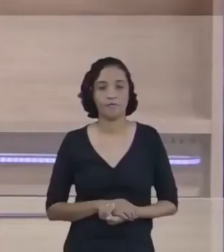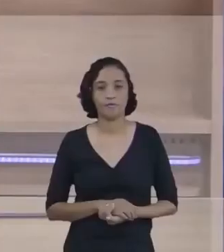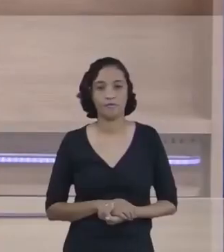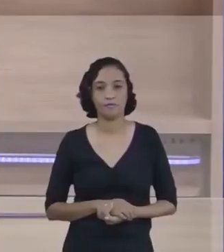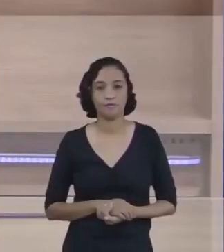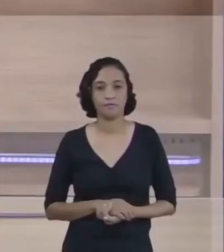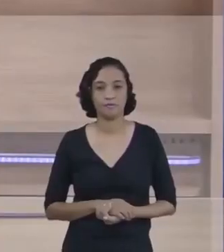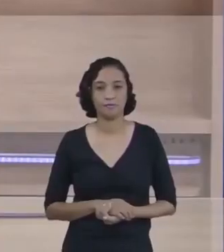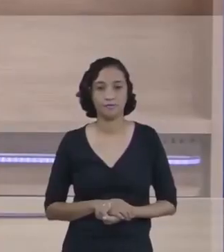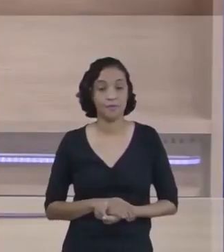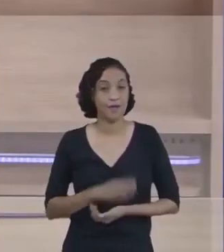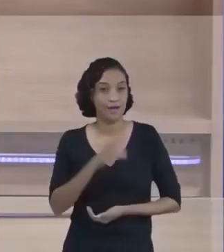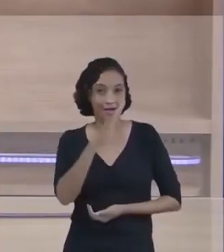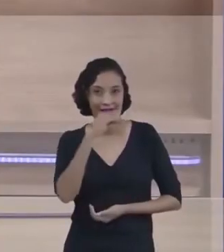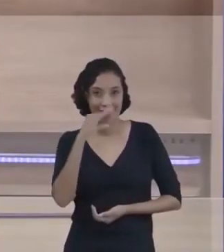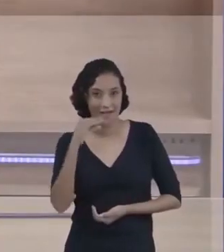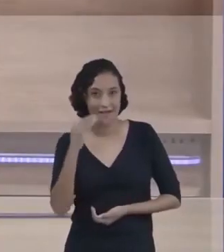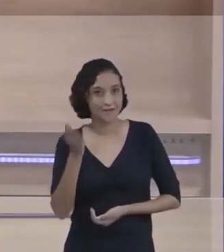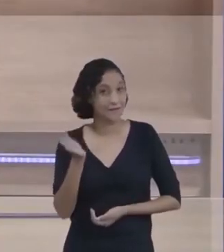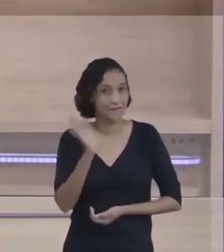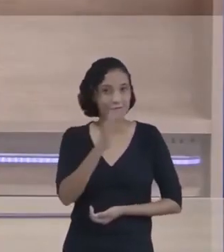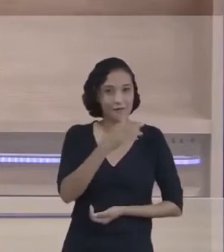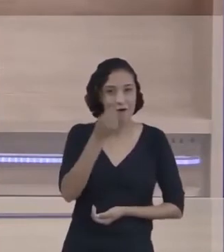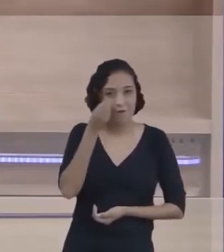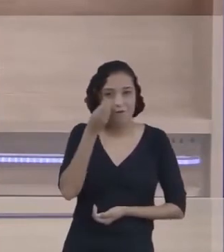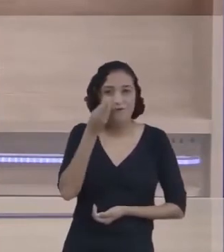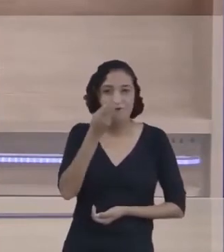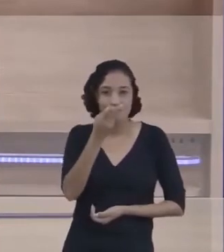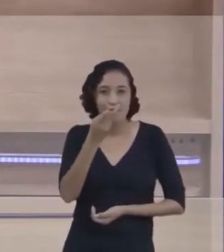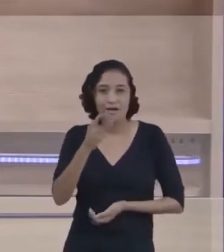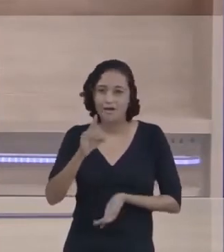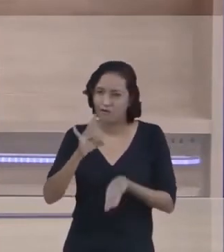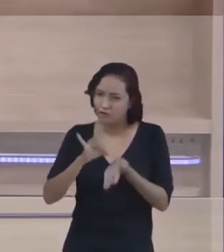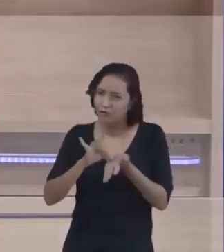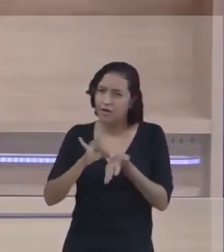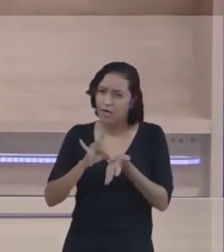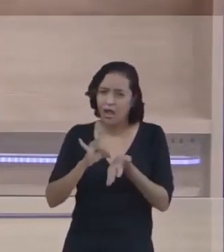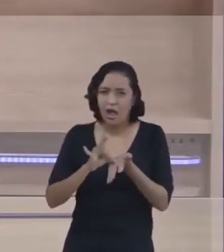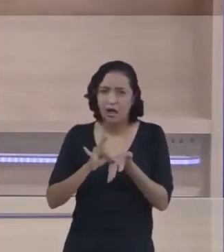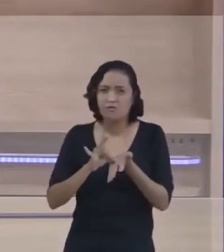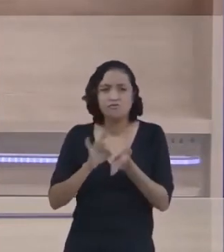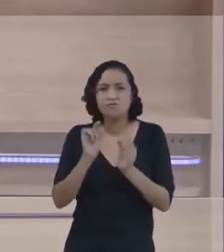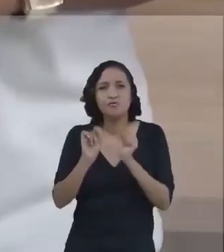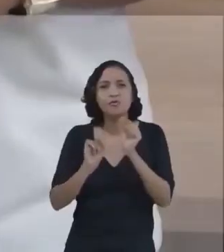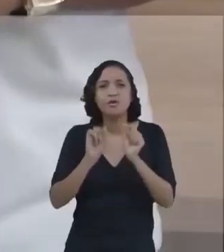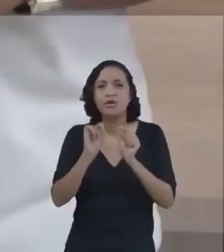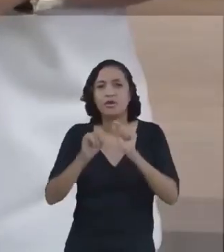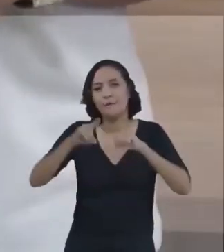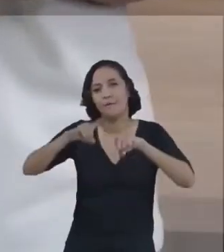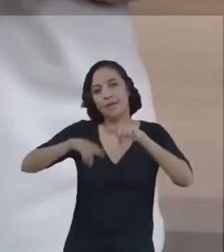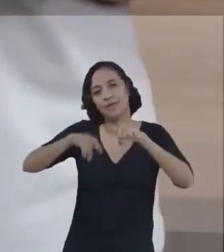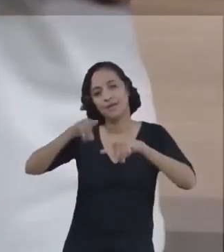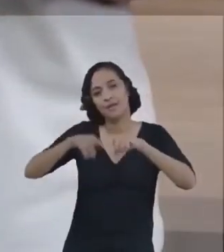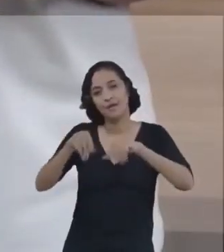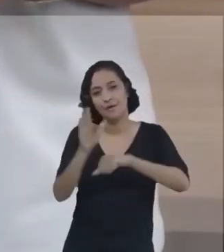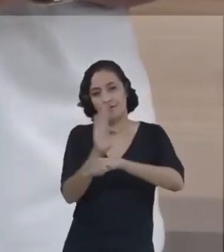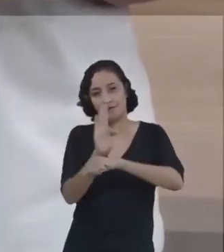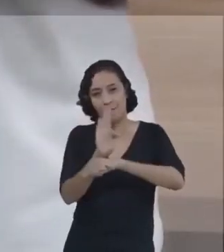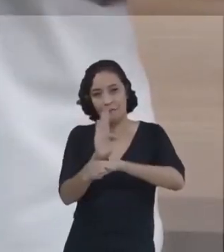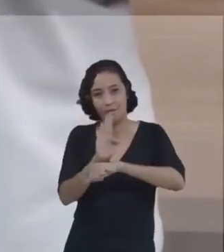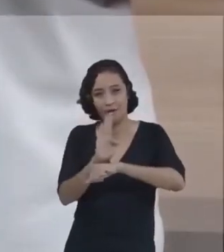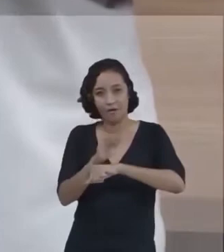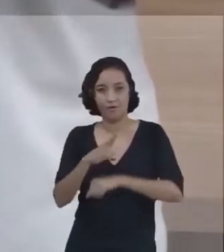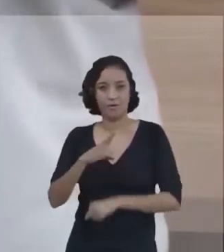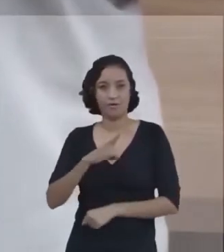convencionais. Crianças, vamos aqui ver na prática o que é um instrumento convencional. Então, aqui eu